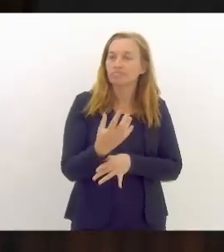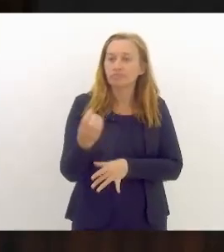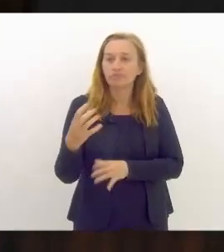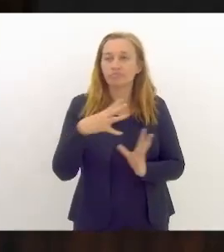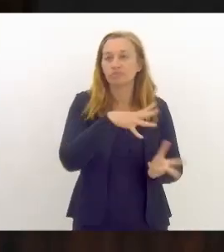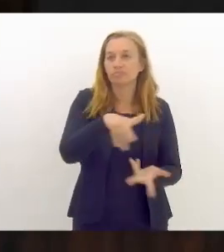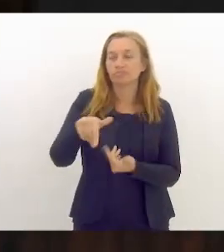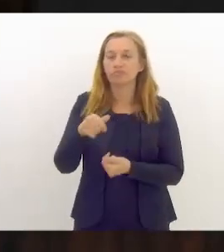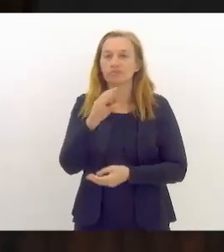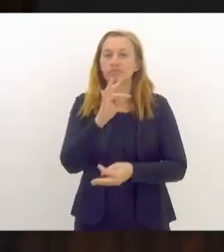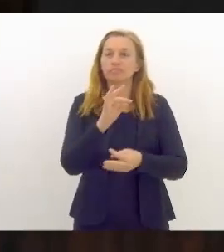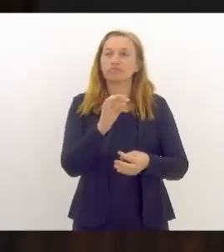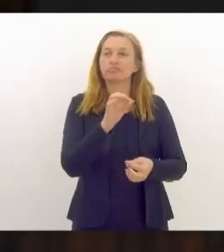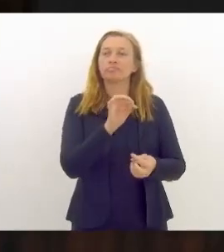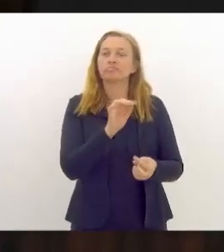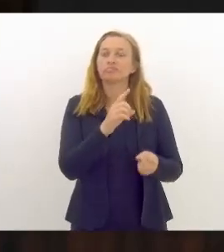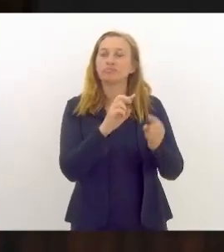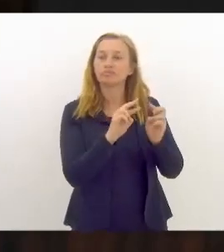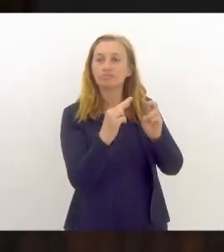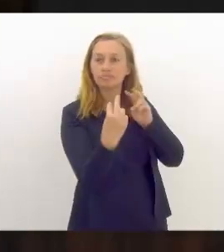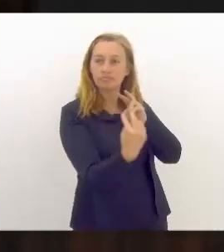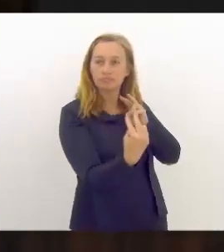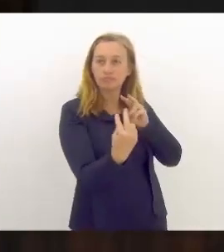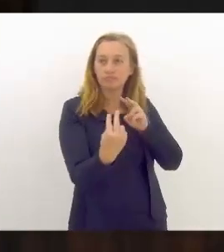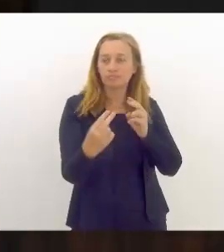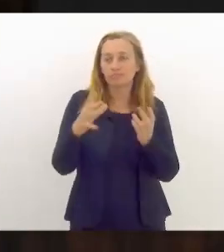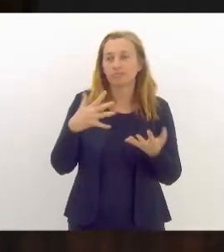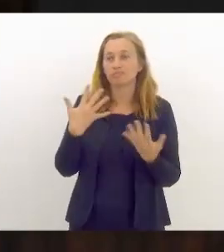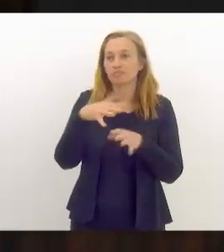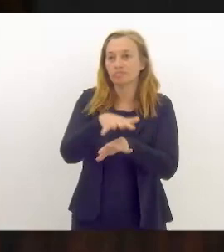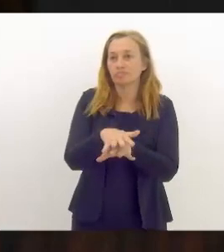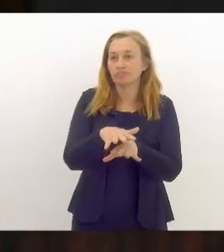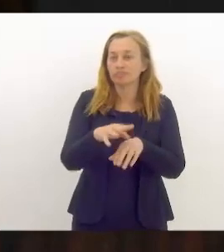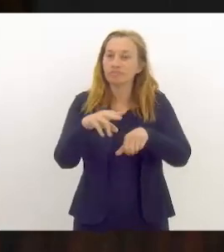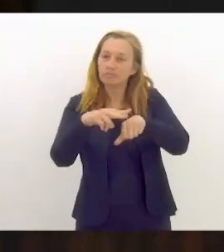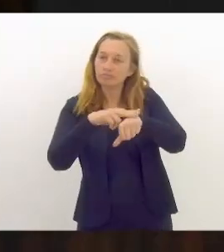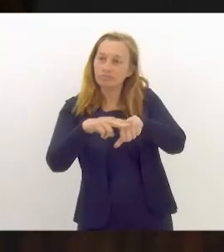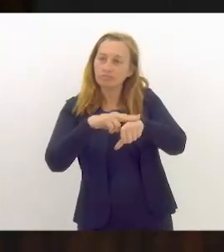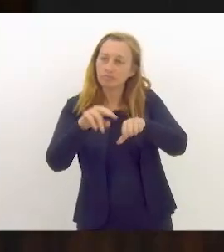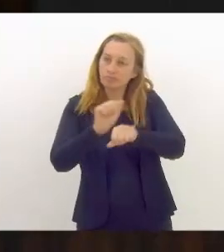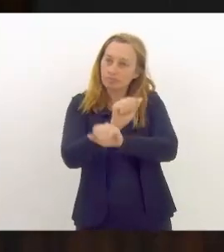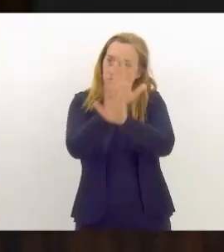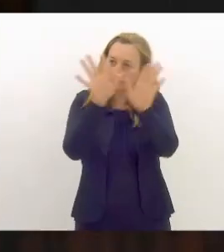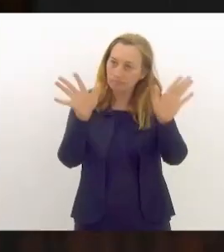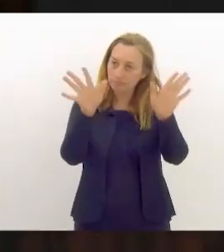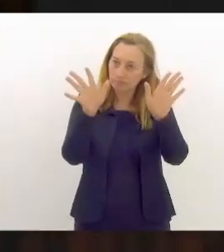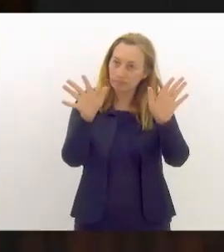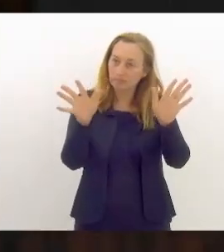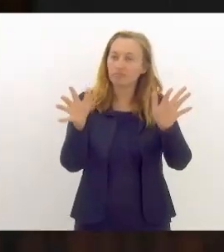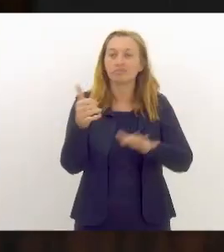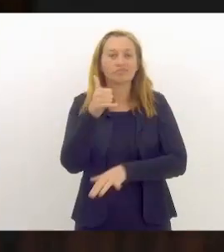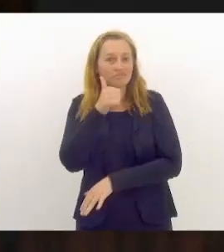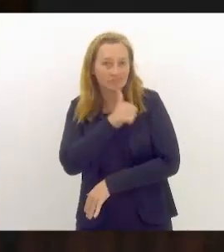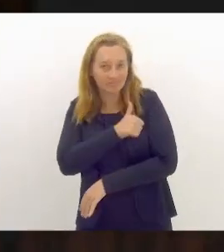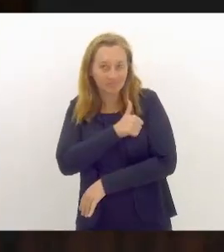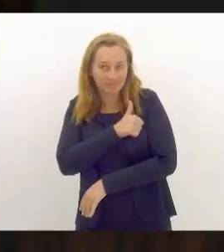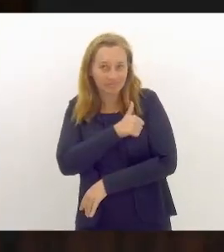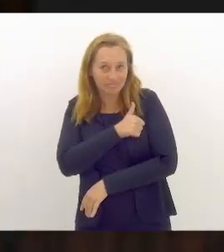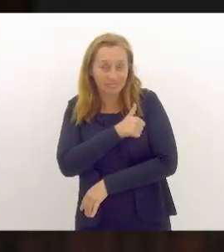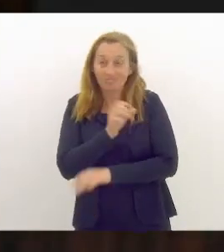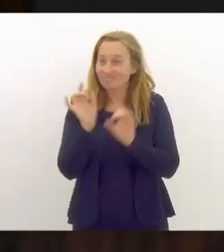um mundo digital inclusive Verde transparente e feminino